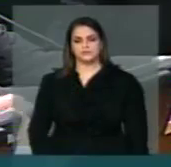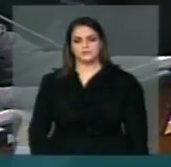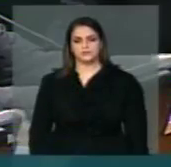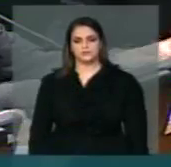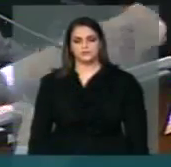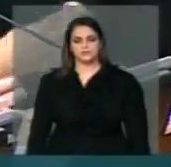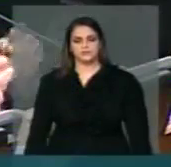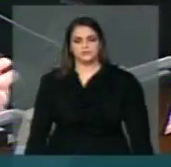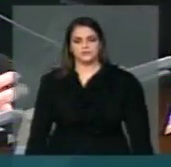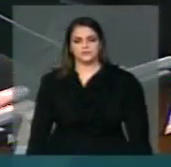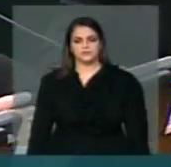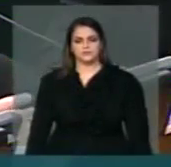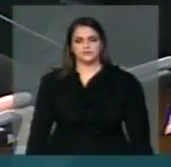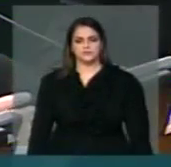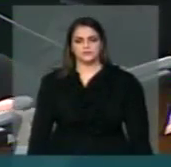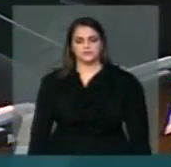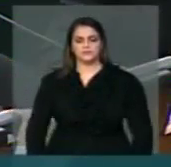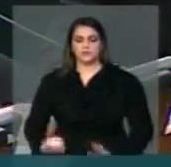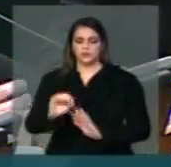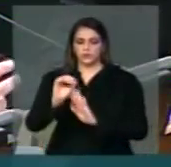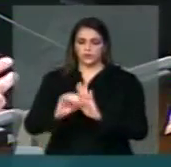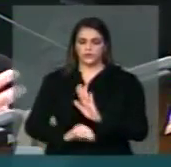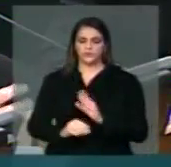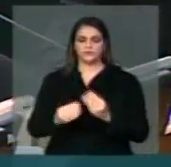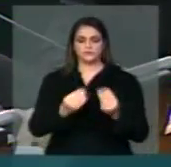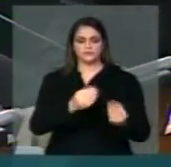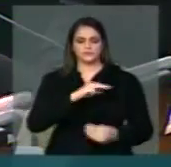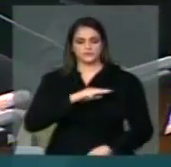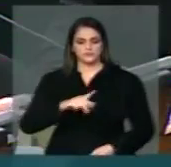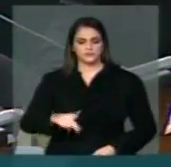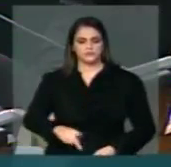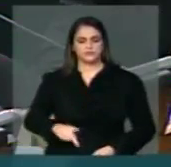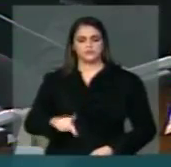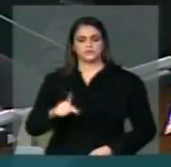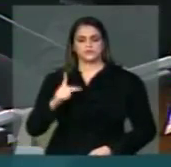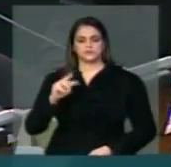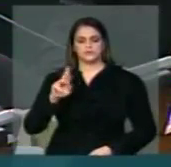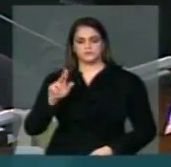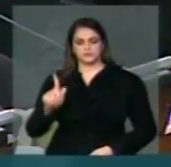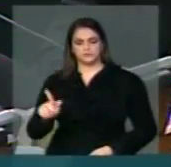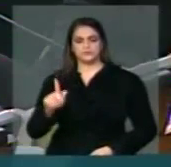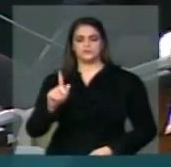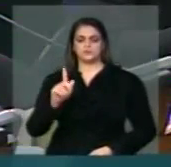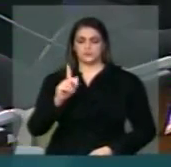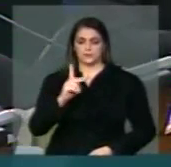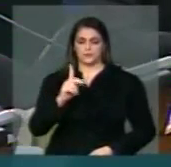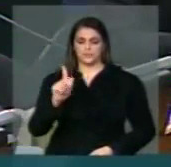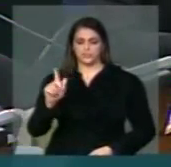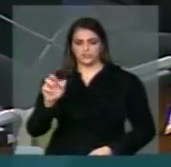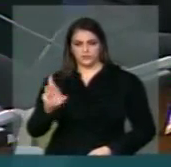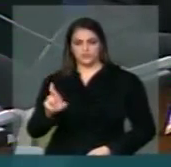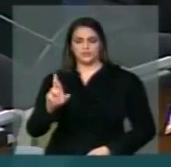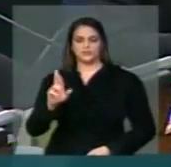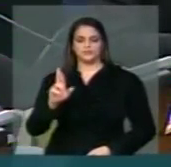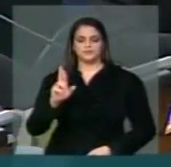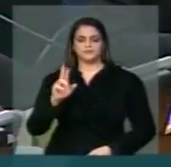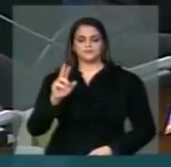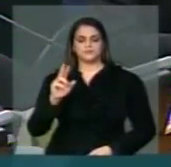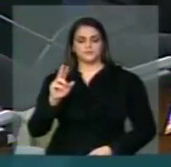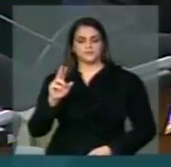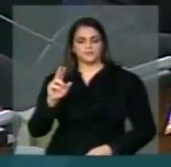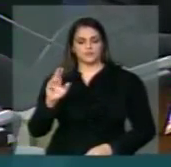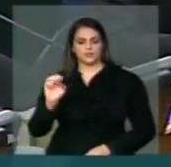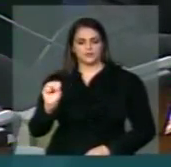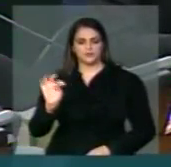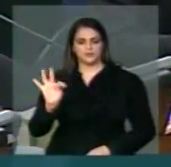ao Ministério Público, à Procuradoria, ao Supremo e à Justiça Federal solicitando a possibilidade